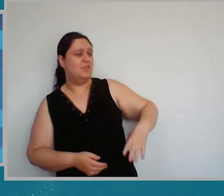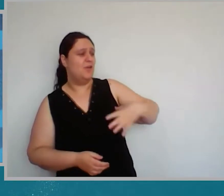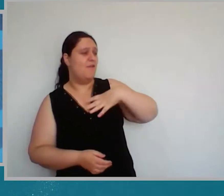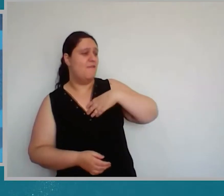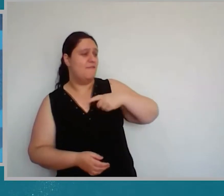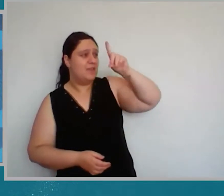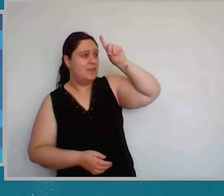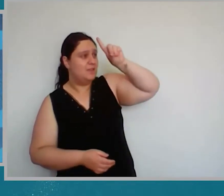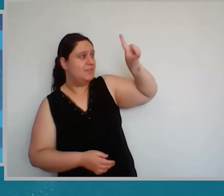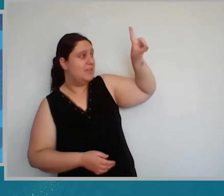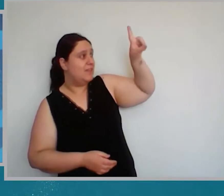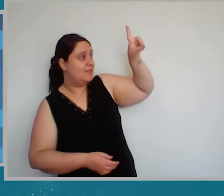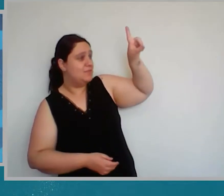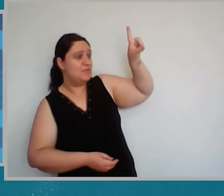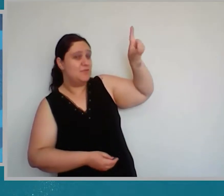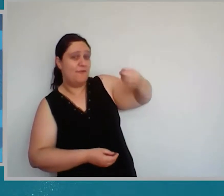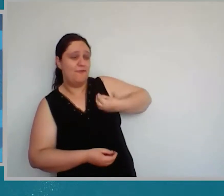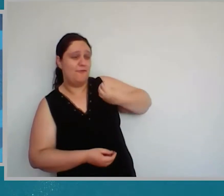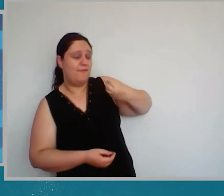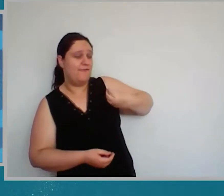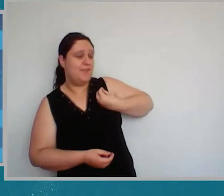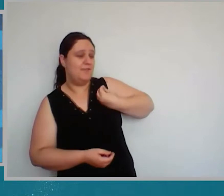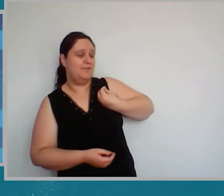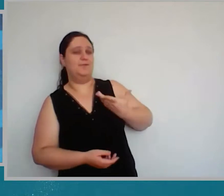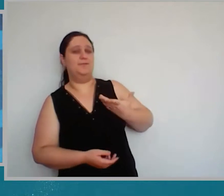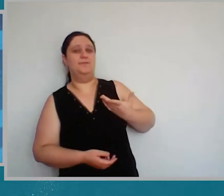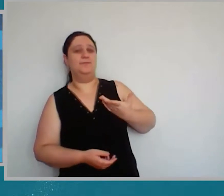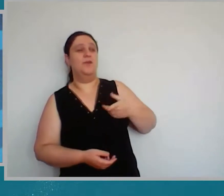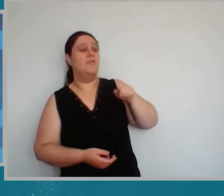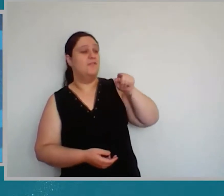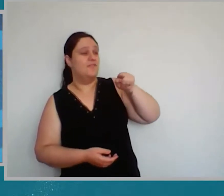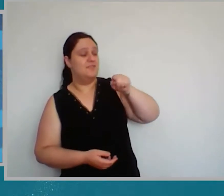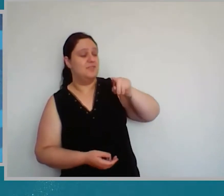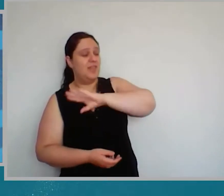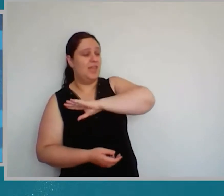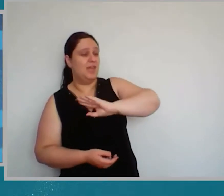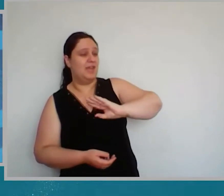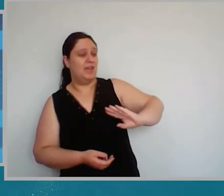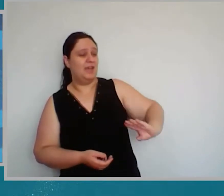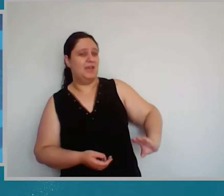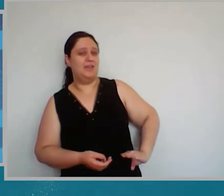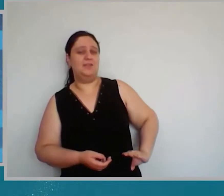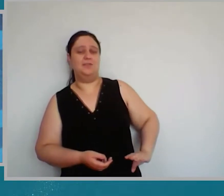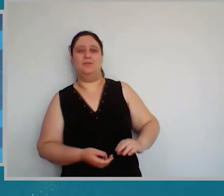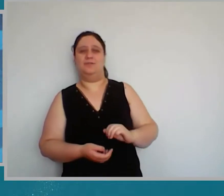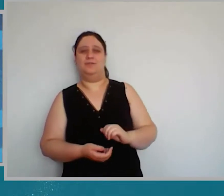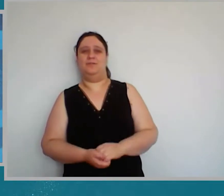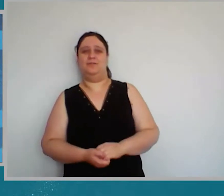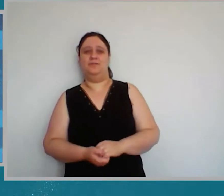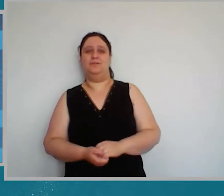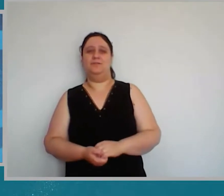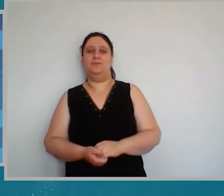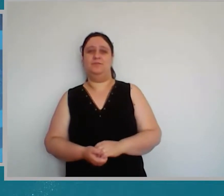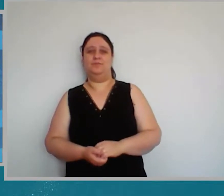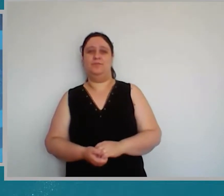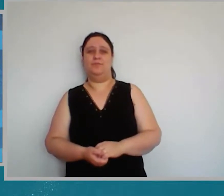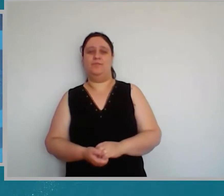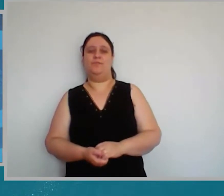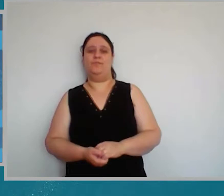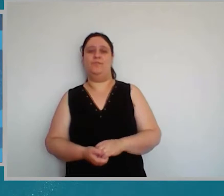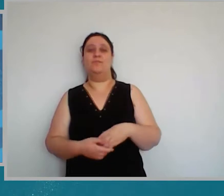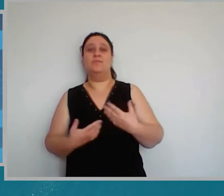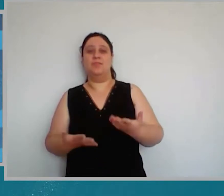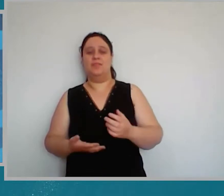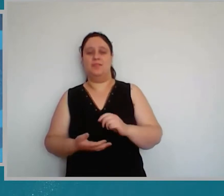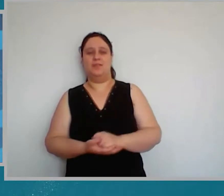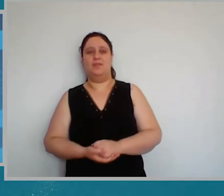vivo. Tu és o Cristo. Então, irmãos, esse livro, Mateus, ele